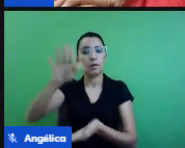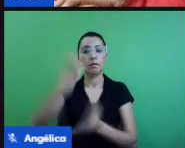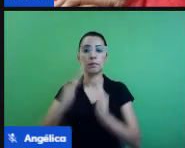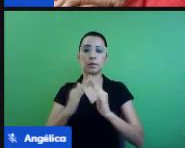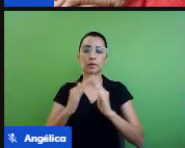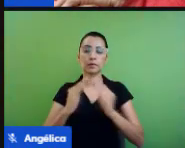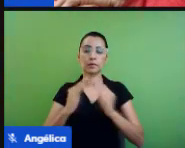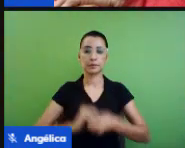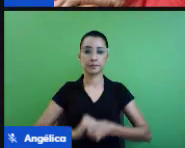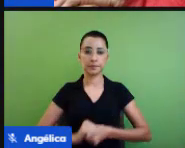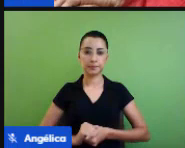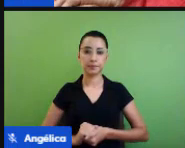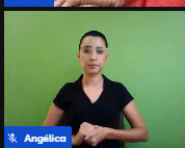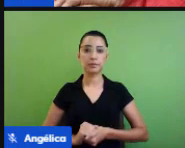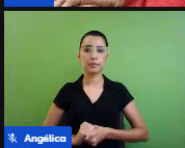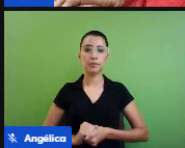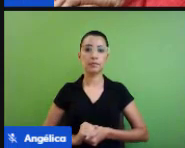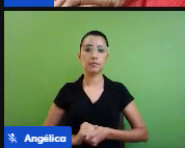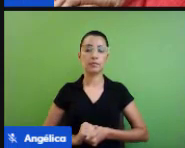Próximo, por gentileza.